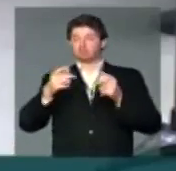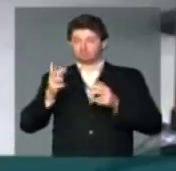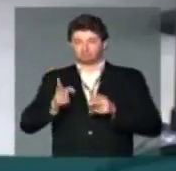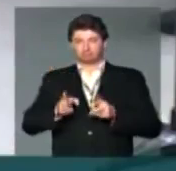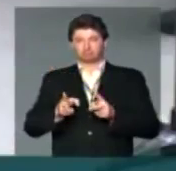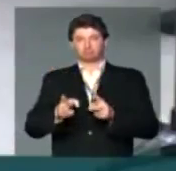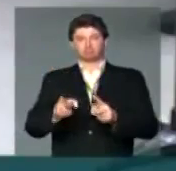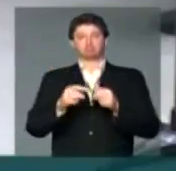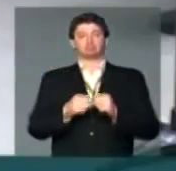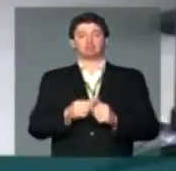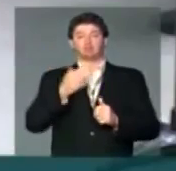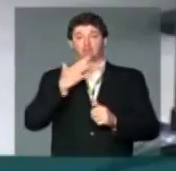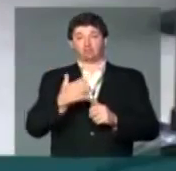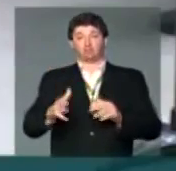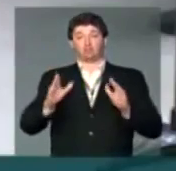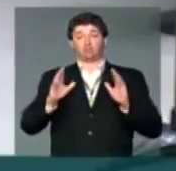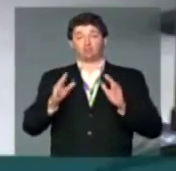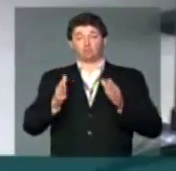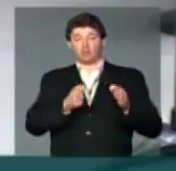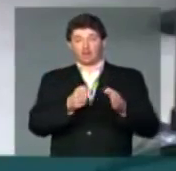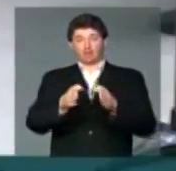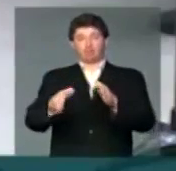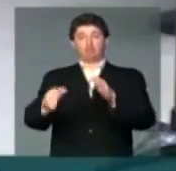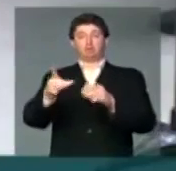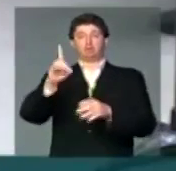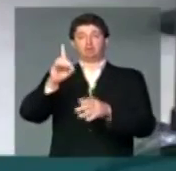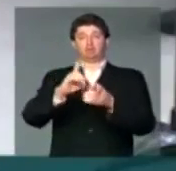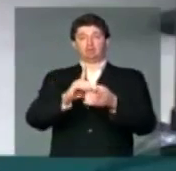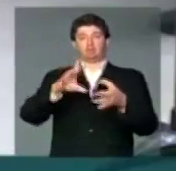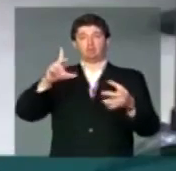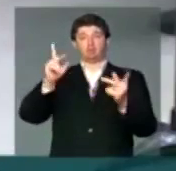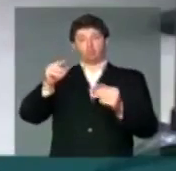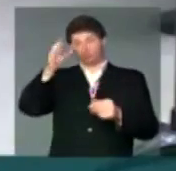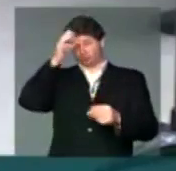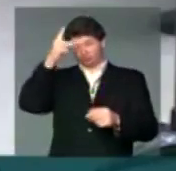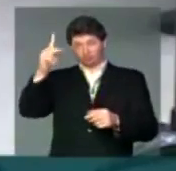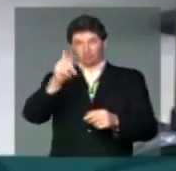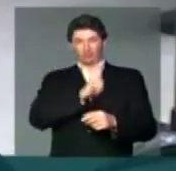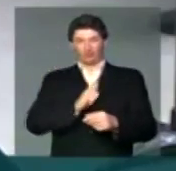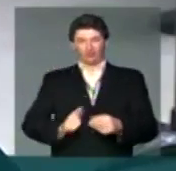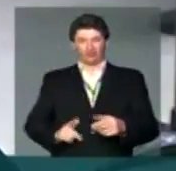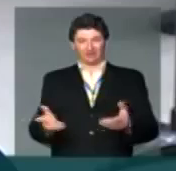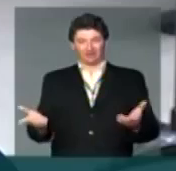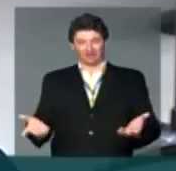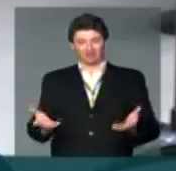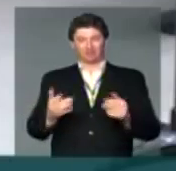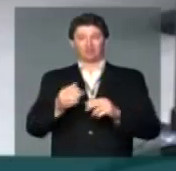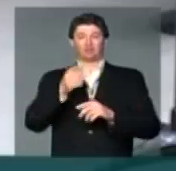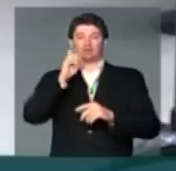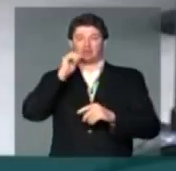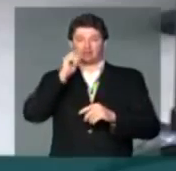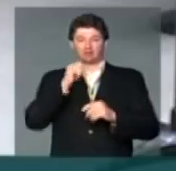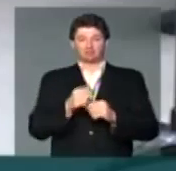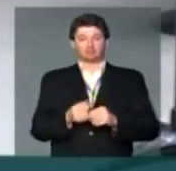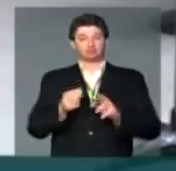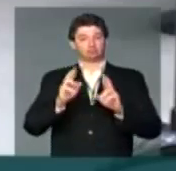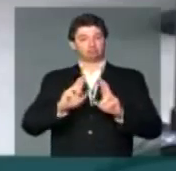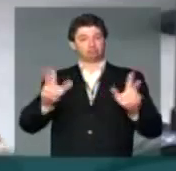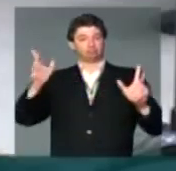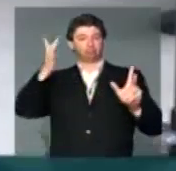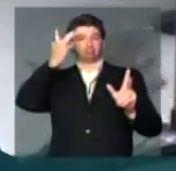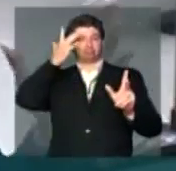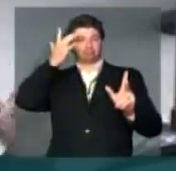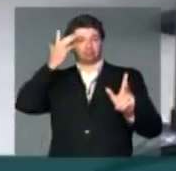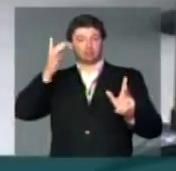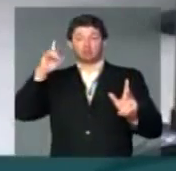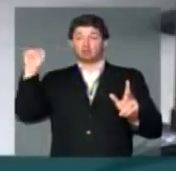e trilhar por um caminho da democracia, bem como o seu tio, que hoje governa o estado do Alagoas de maneira diferenciada